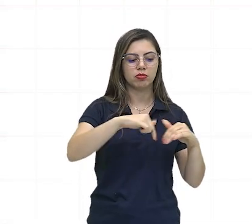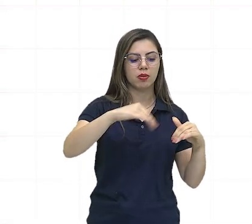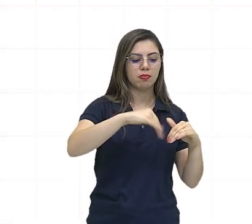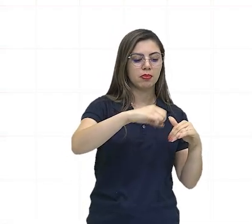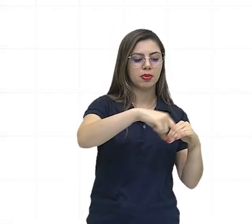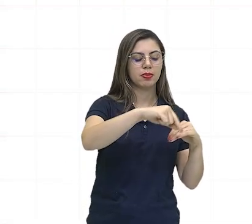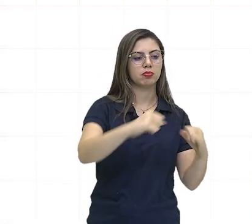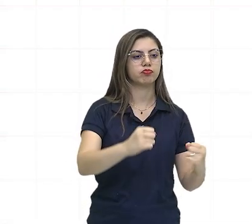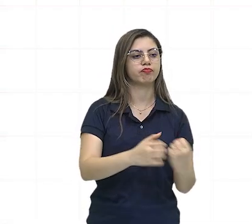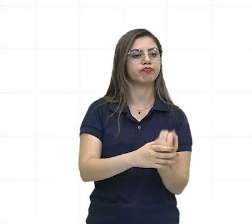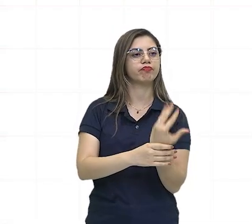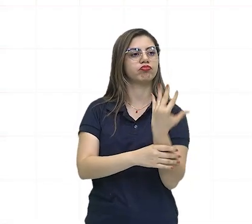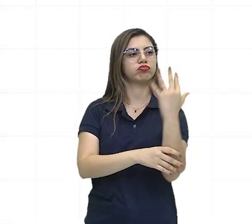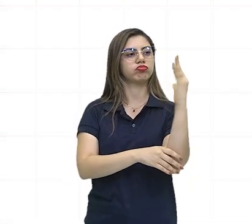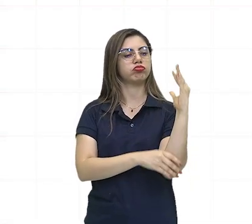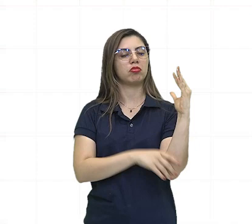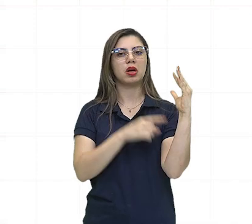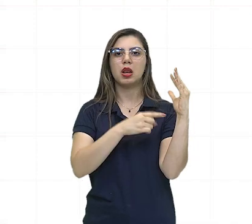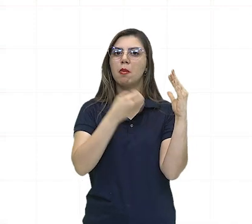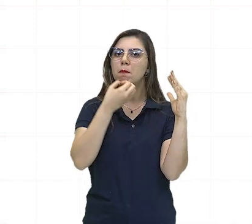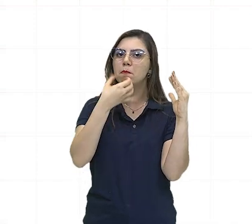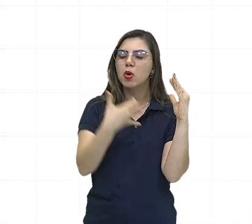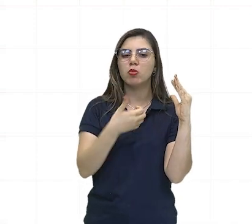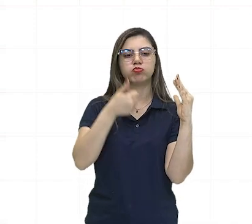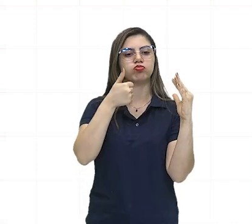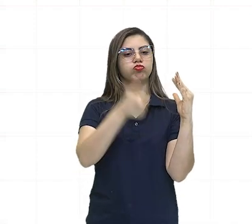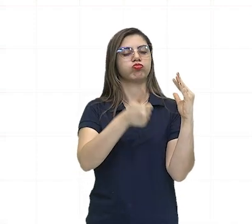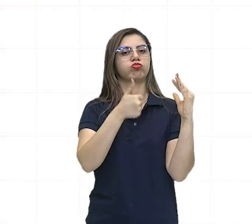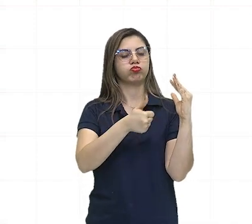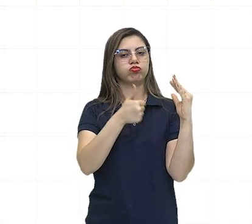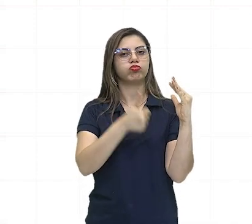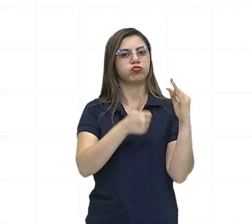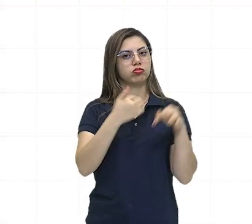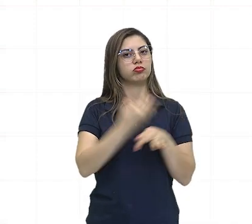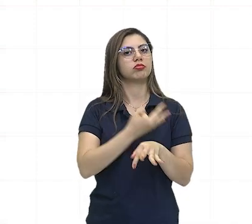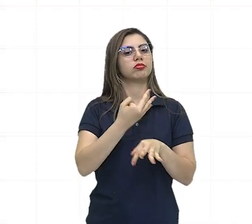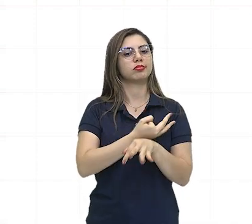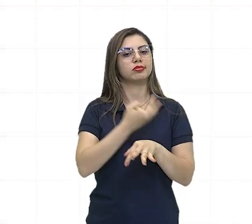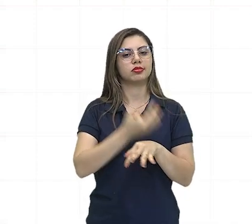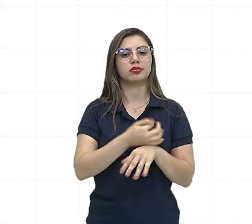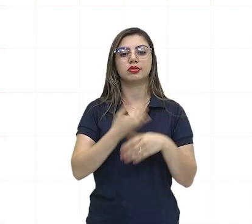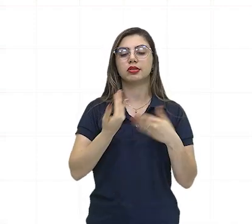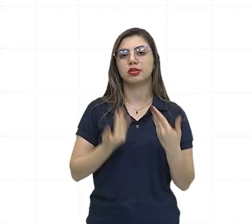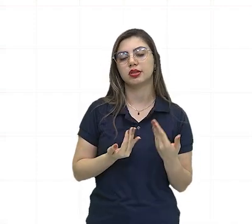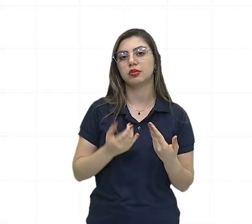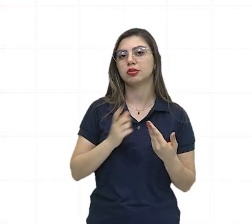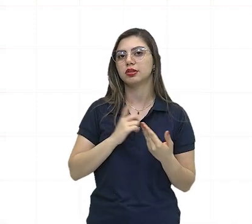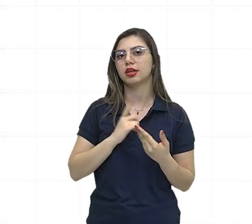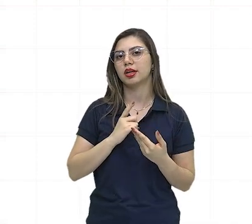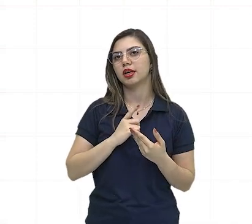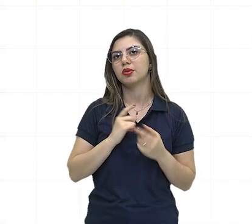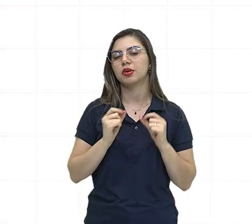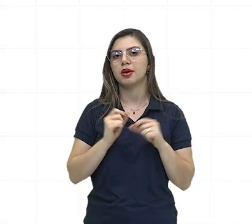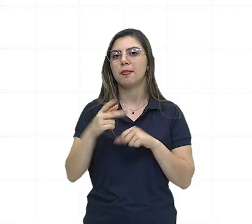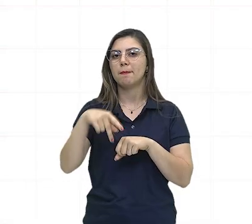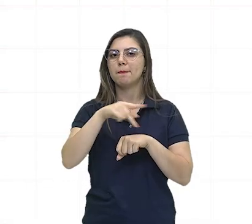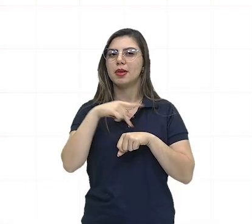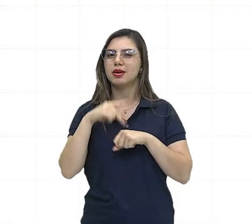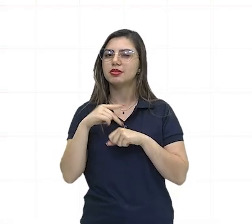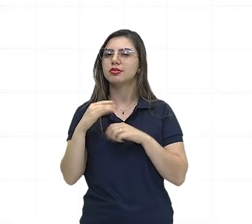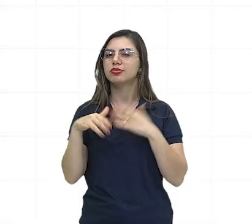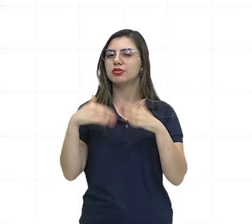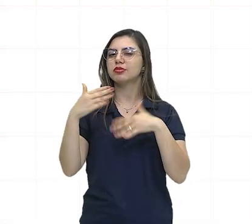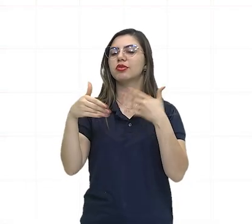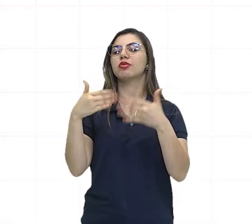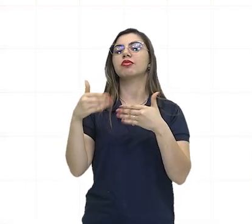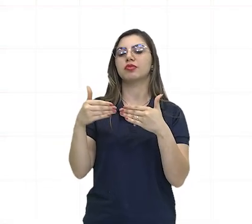e resistentes. E esse sistema ele é comum em países mais desenvolvidos ou